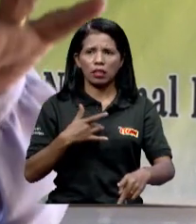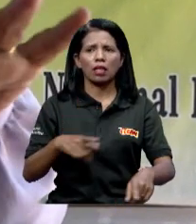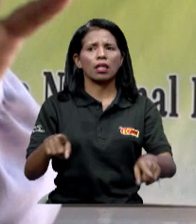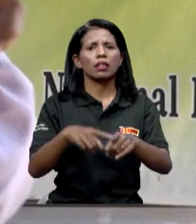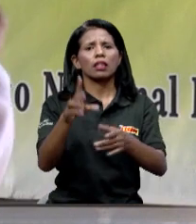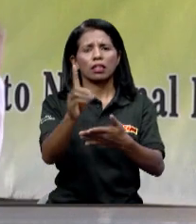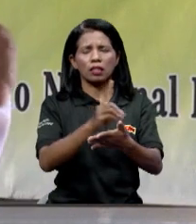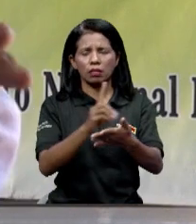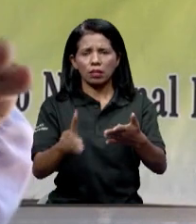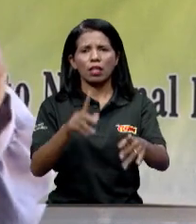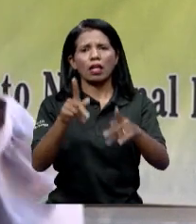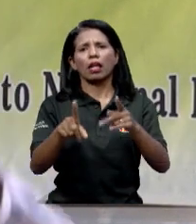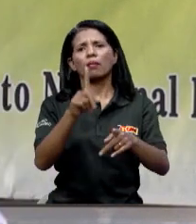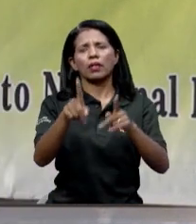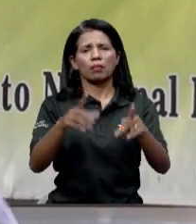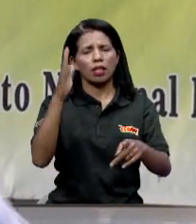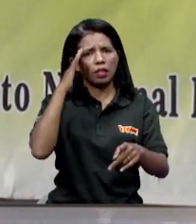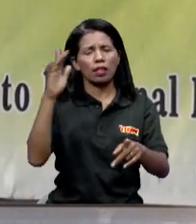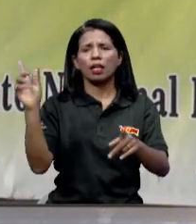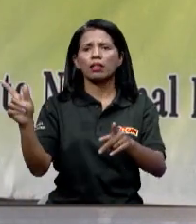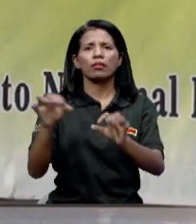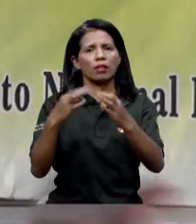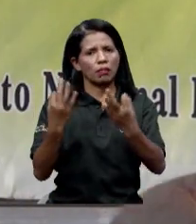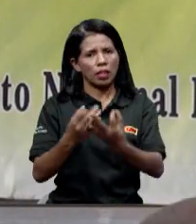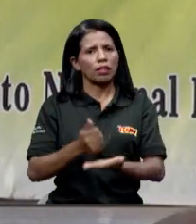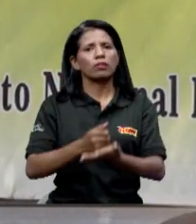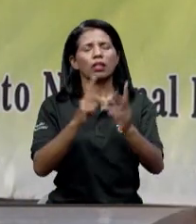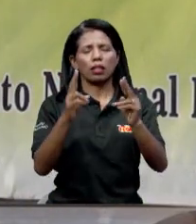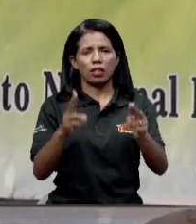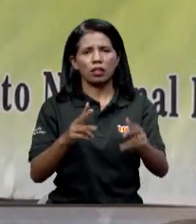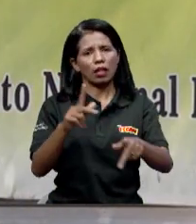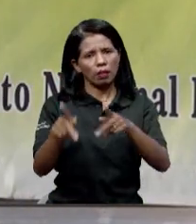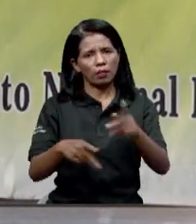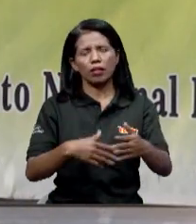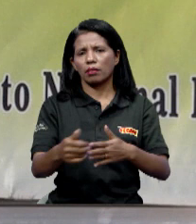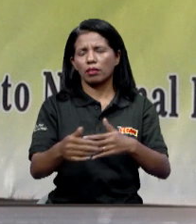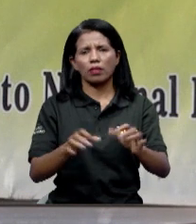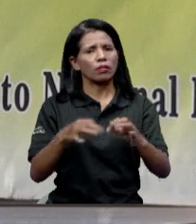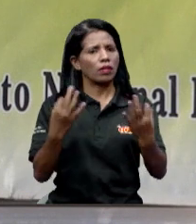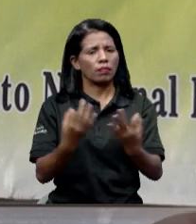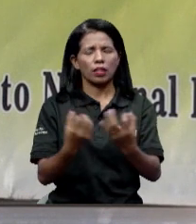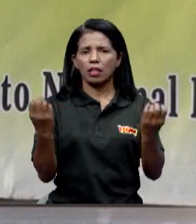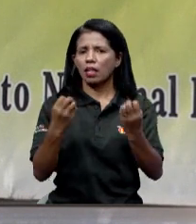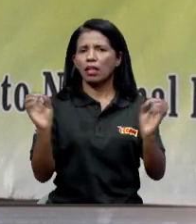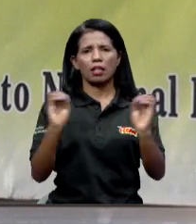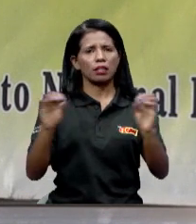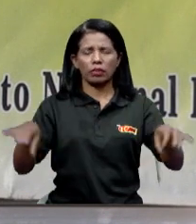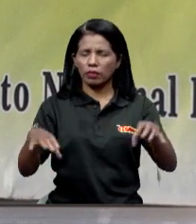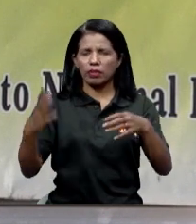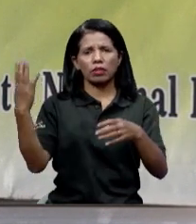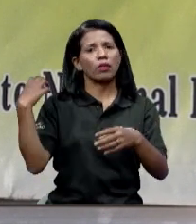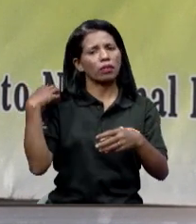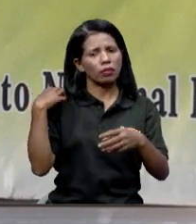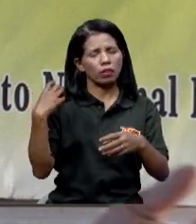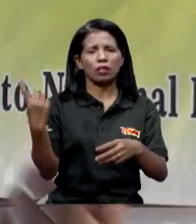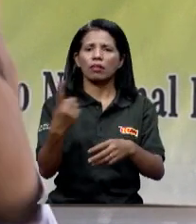discrimina ema. Ema é da nevema que conhece, a nessan família, e atende ela lá. Coitado, o povo da bem bem, nevema que a família, a serviço de instituição, e da nene sempre